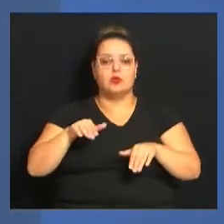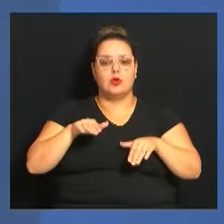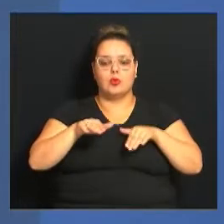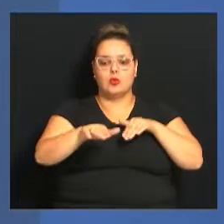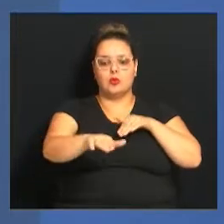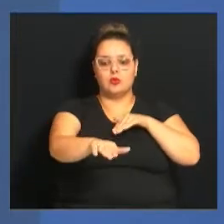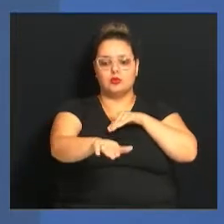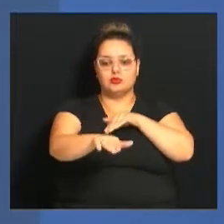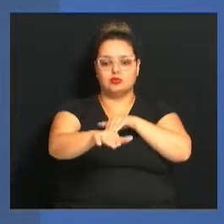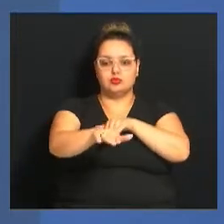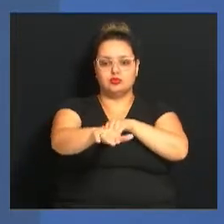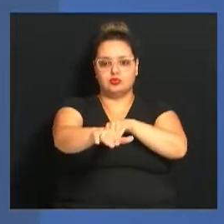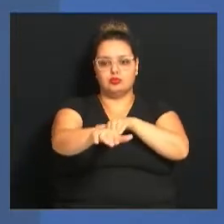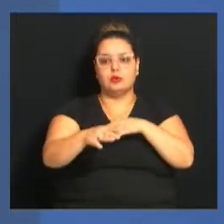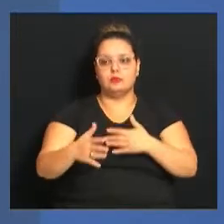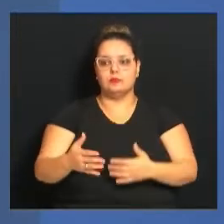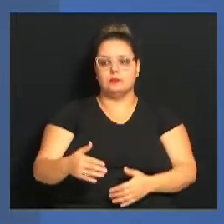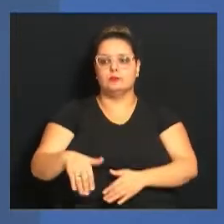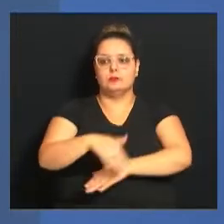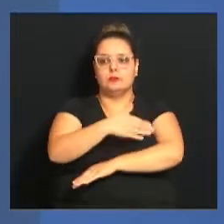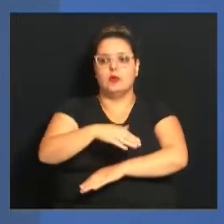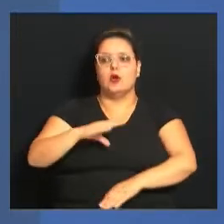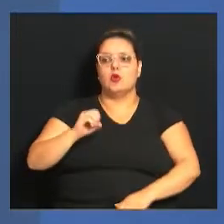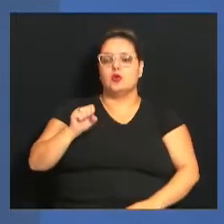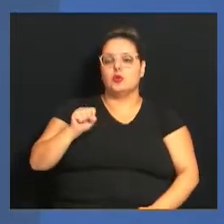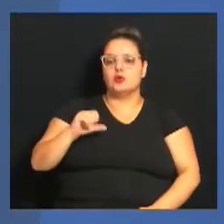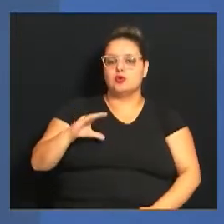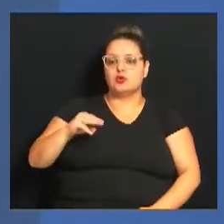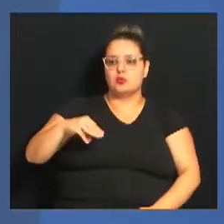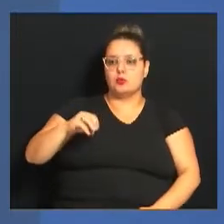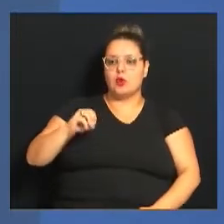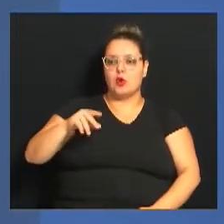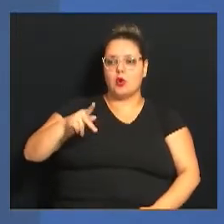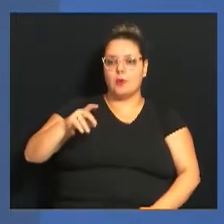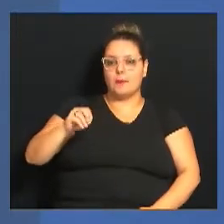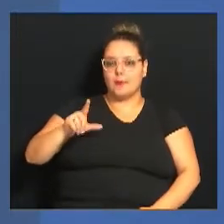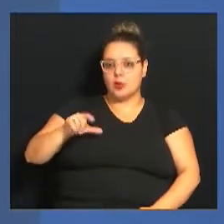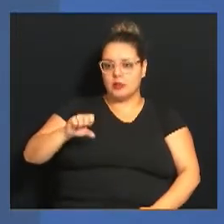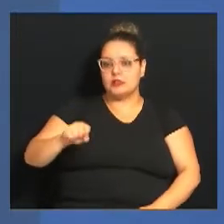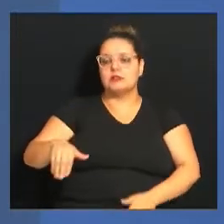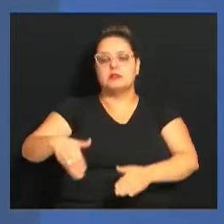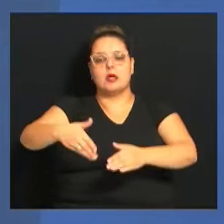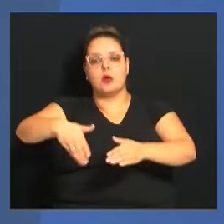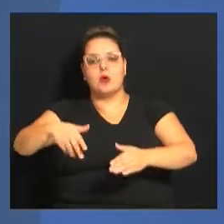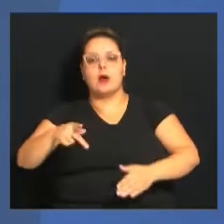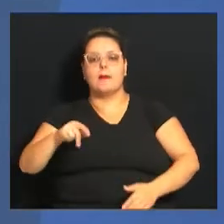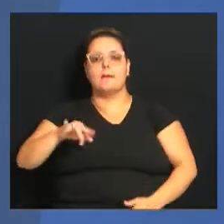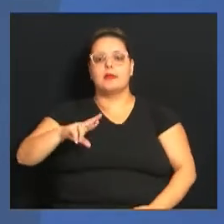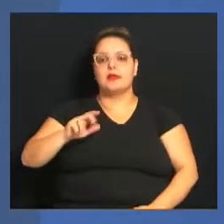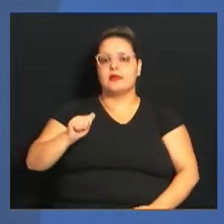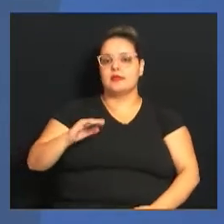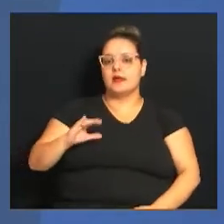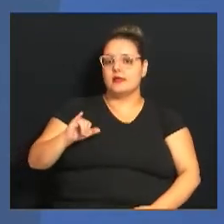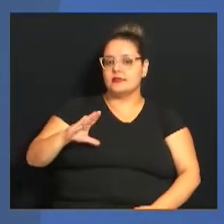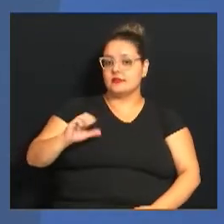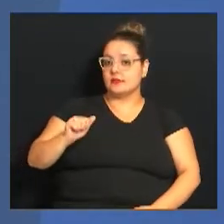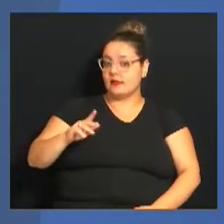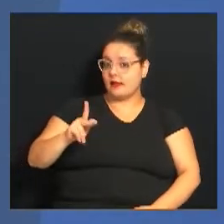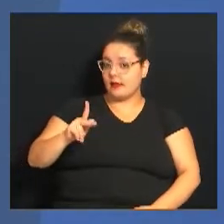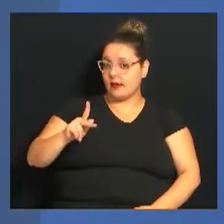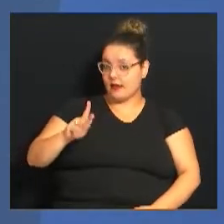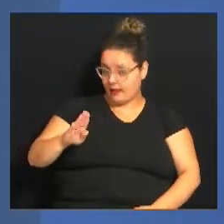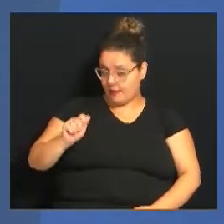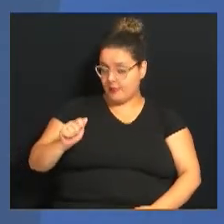via entre as ruas Cosmópolis e Piracicaba, passando a vigorar com sentido único. Agentes